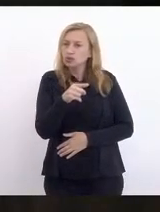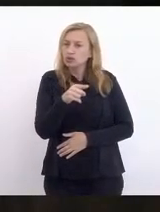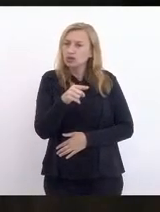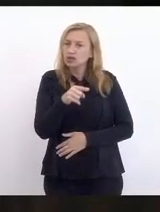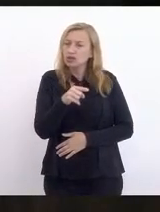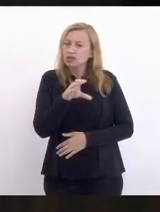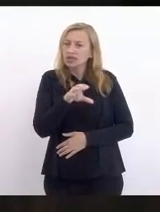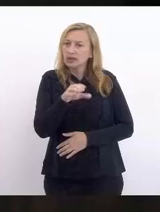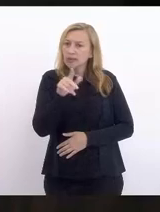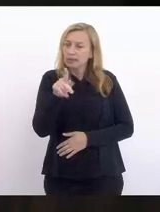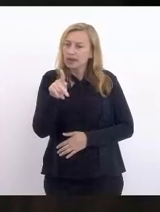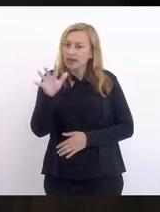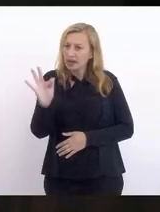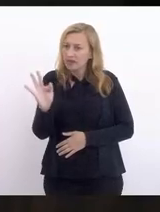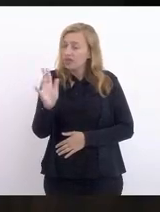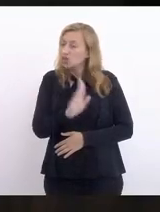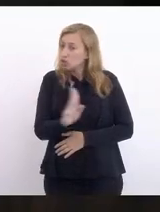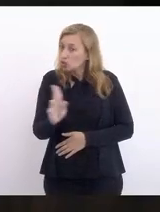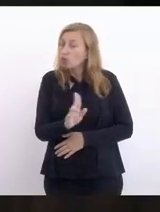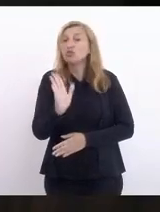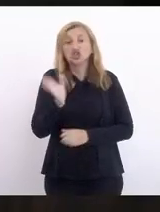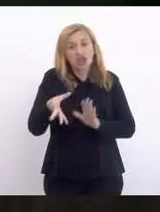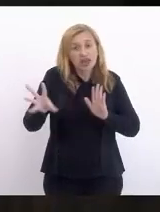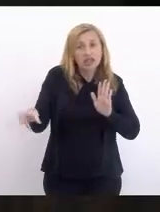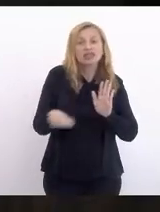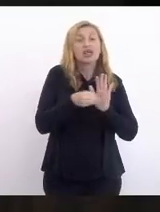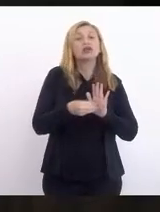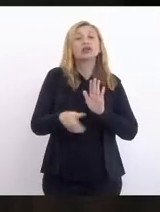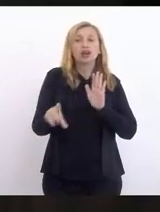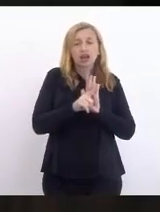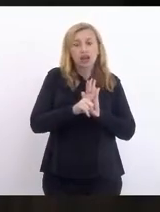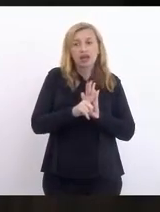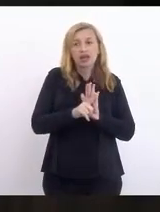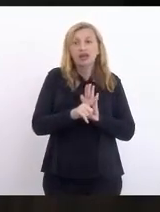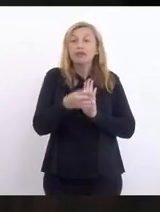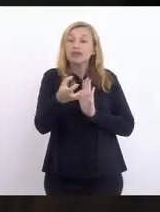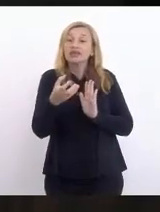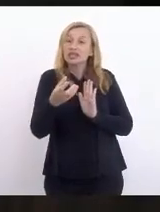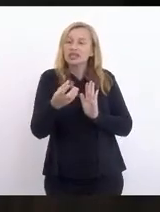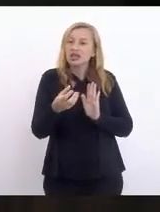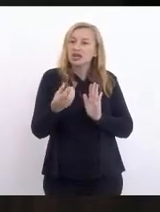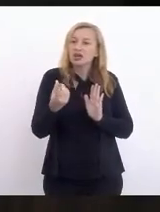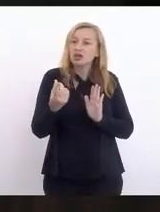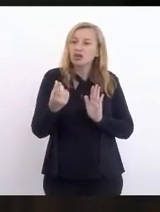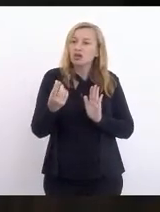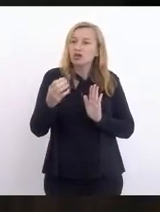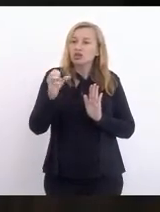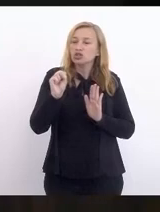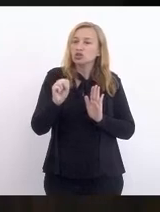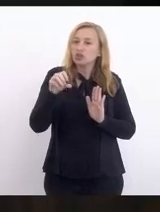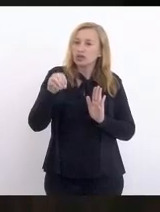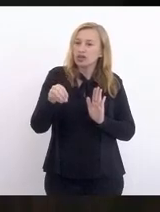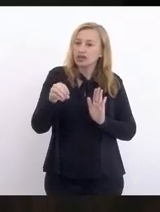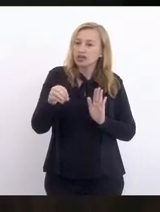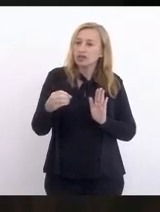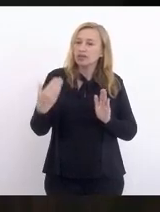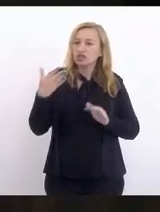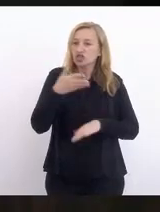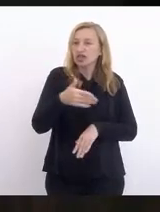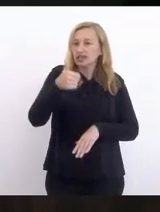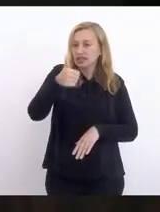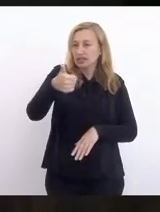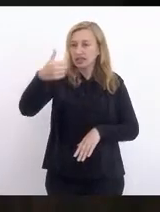CPF e nome povo já tá na lei mas ele quer aumentar o valor gás disse 80/110